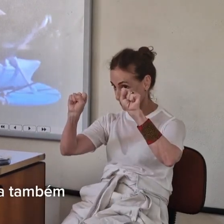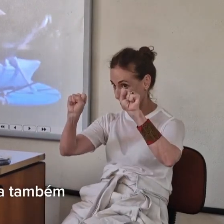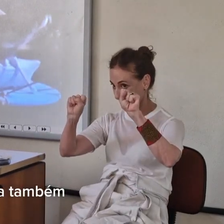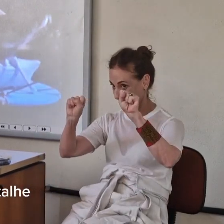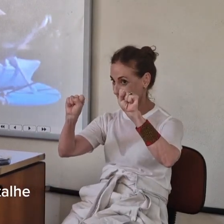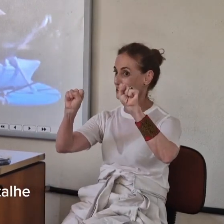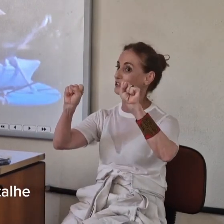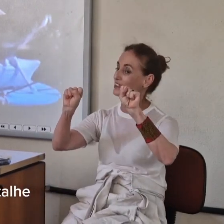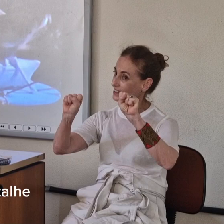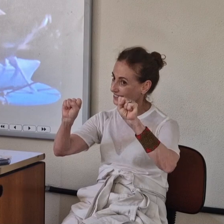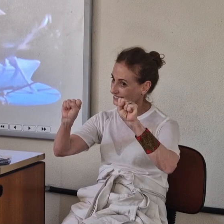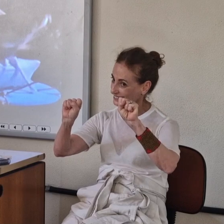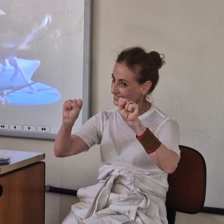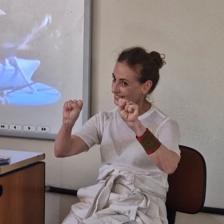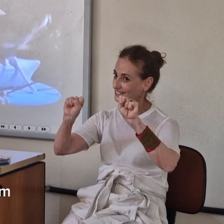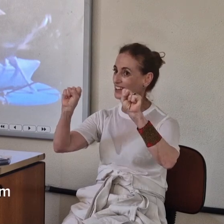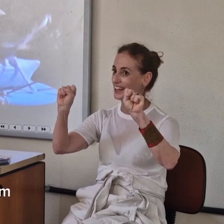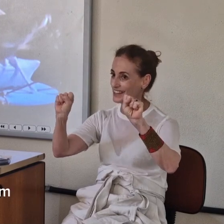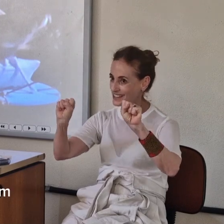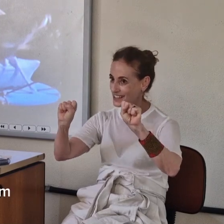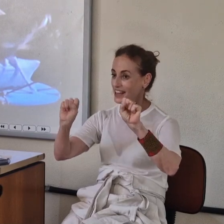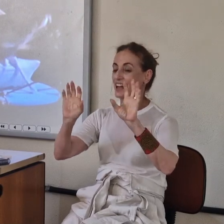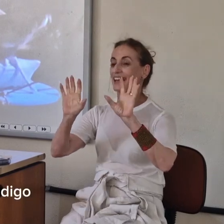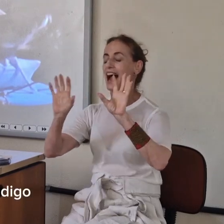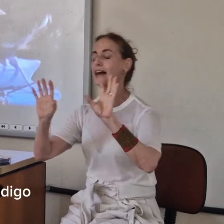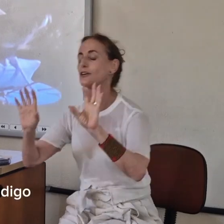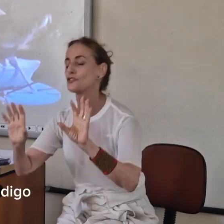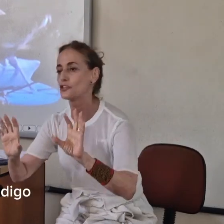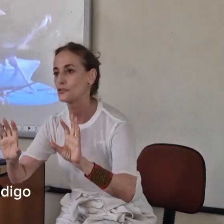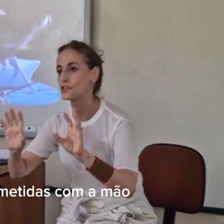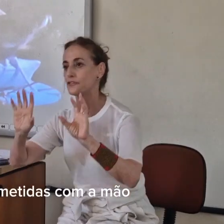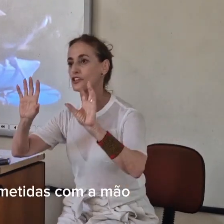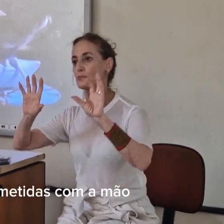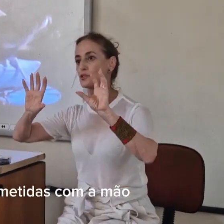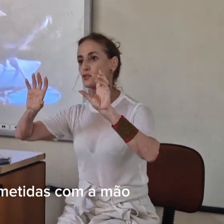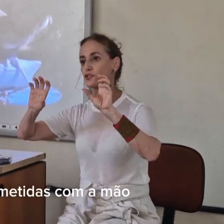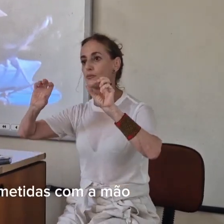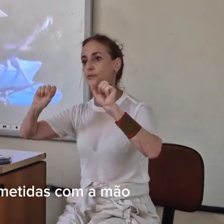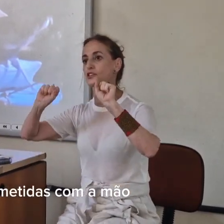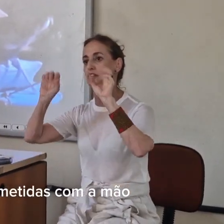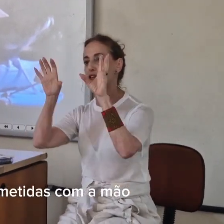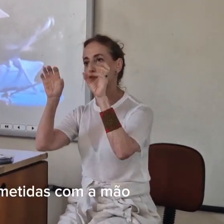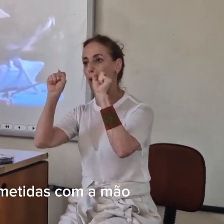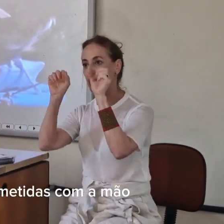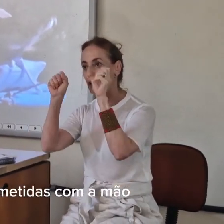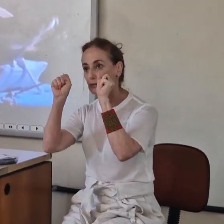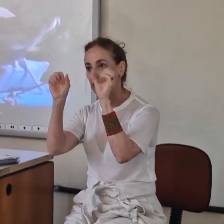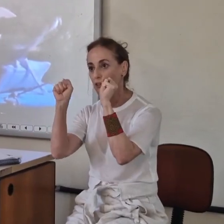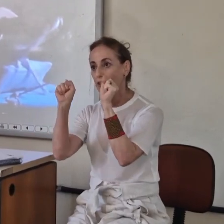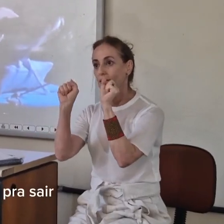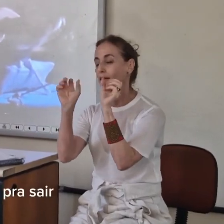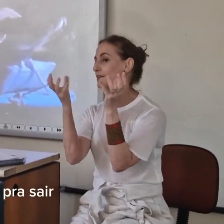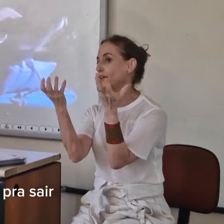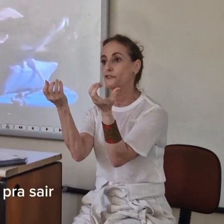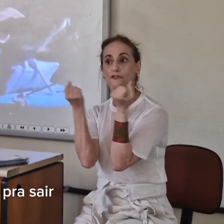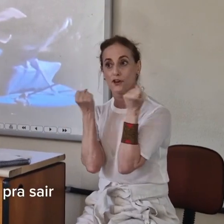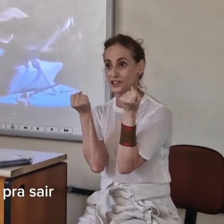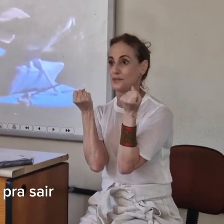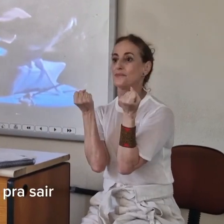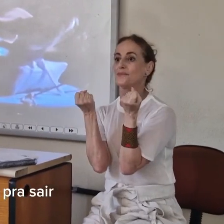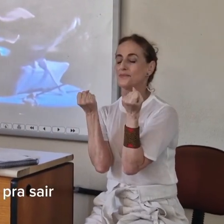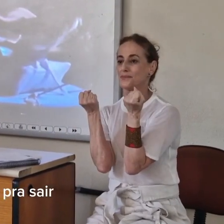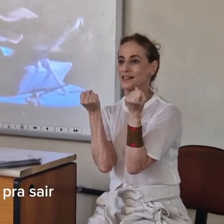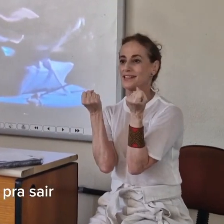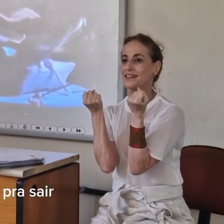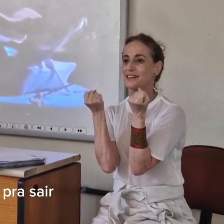garras também. Não. Só um detalhe. Não é assim. Garra que eu digo, se fossem pessoas comprometidas com a mão, não teriam